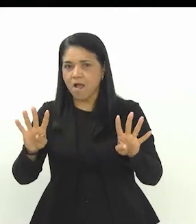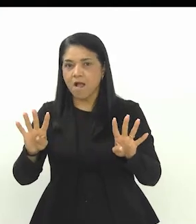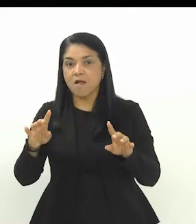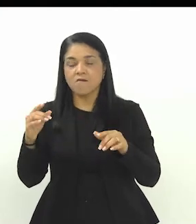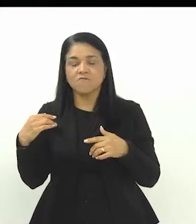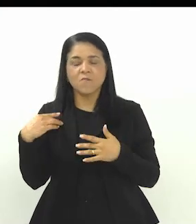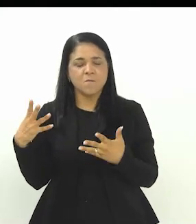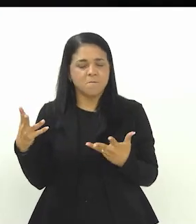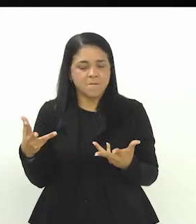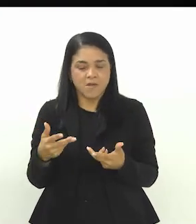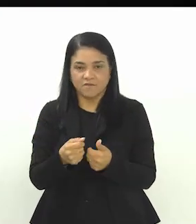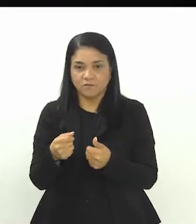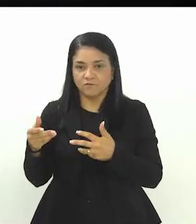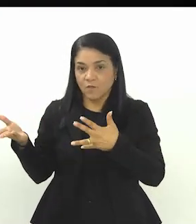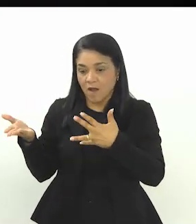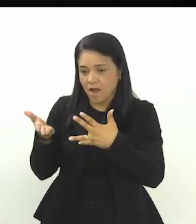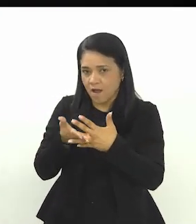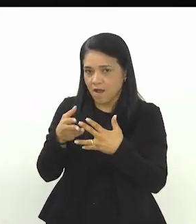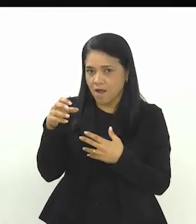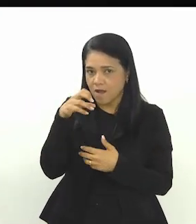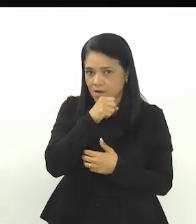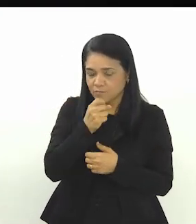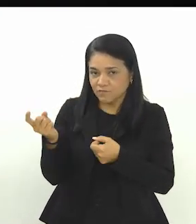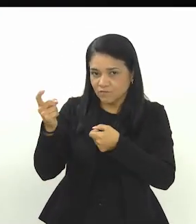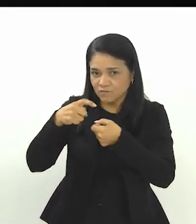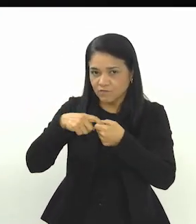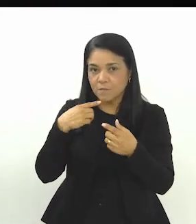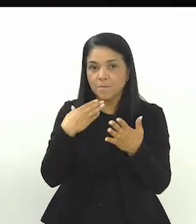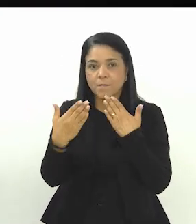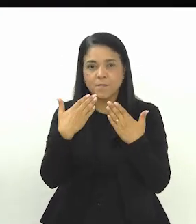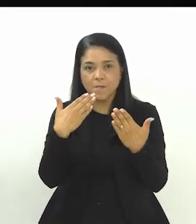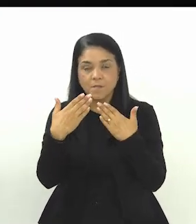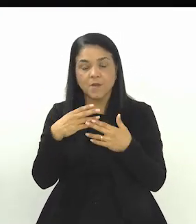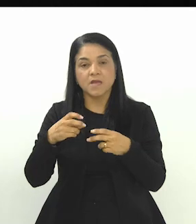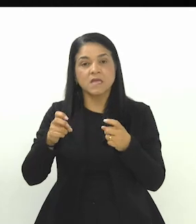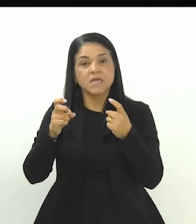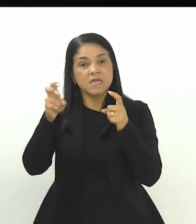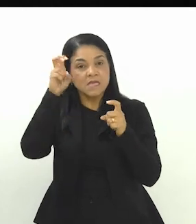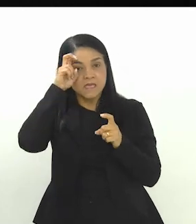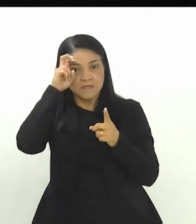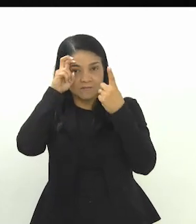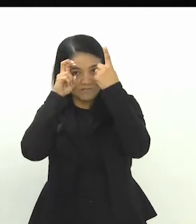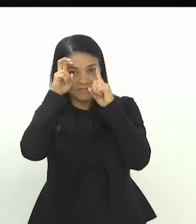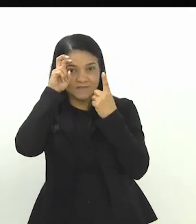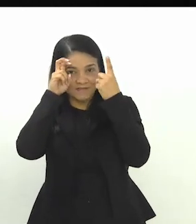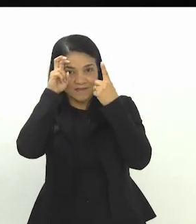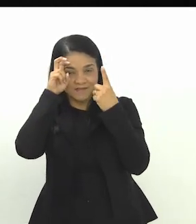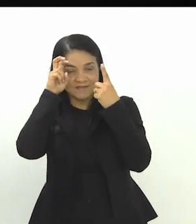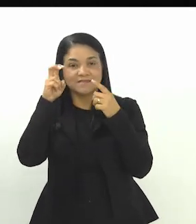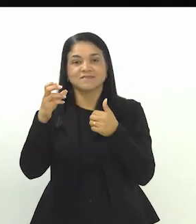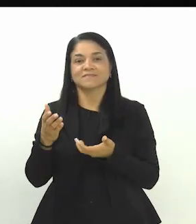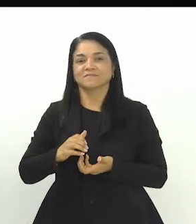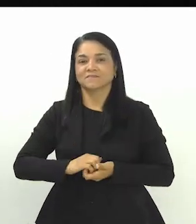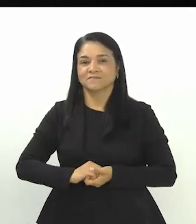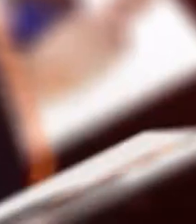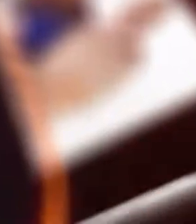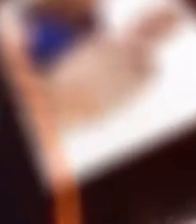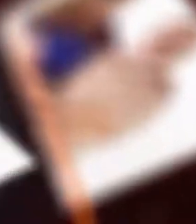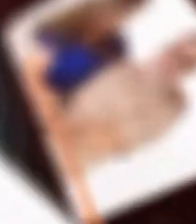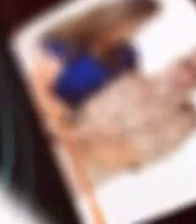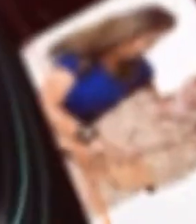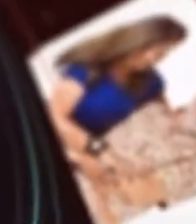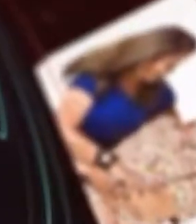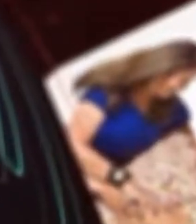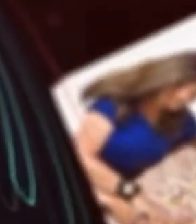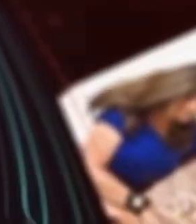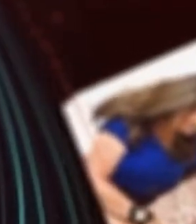Foi. Vamos para um rápido intervalo e eu volto logo com mais um bate-papo aqui no Quintas com Quintais.